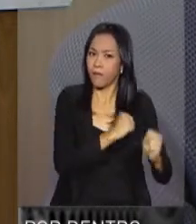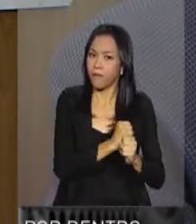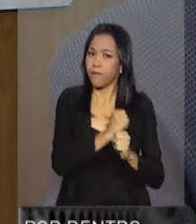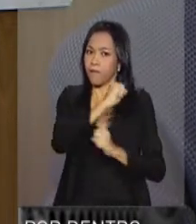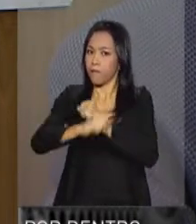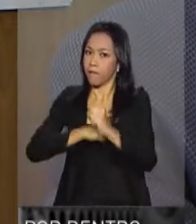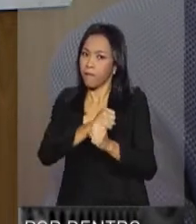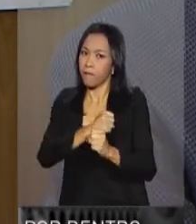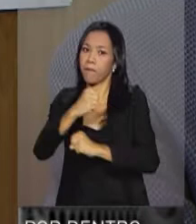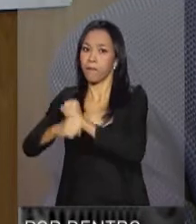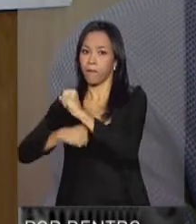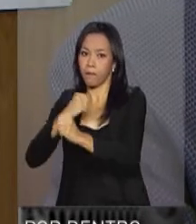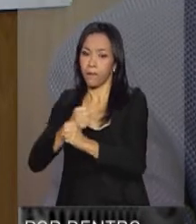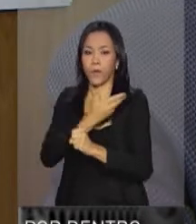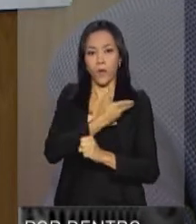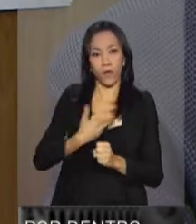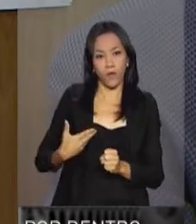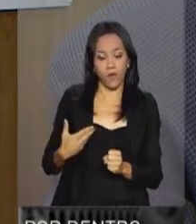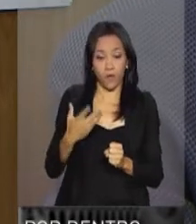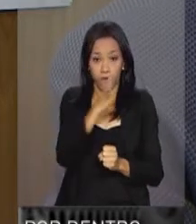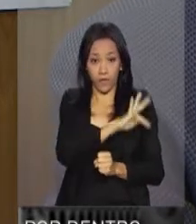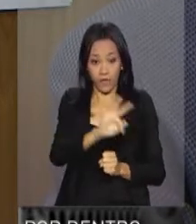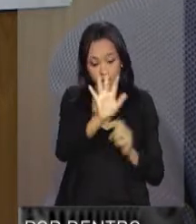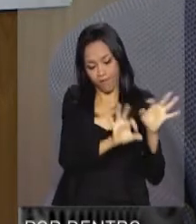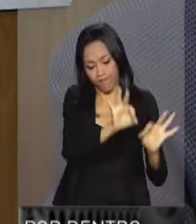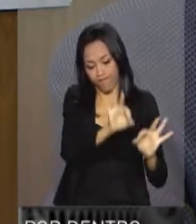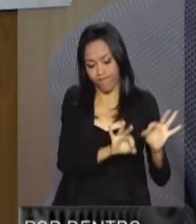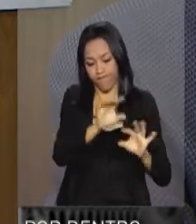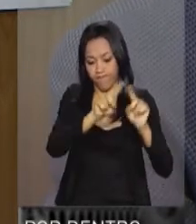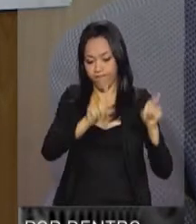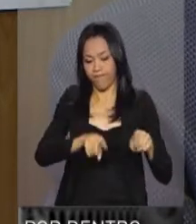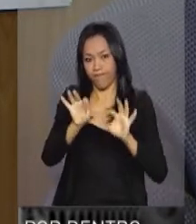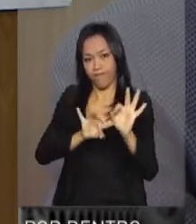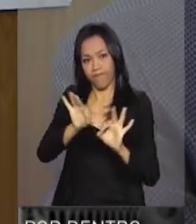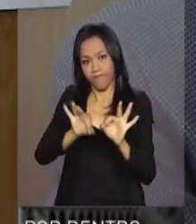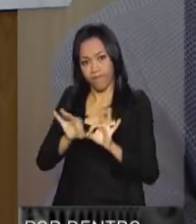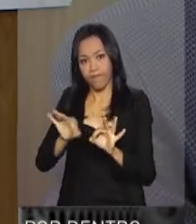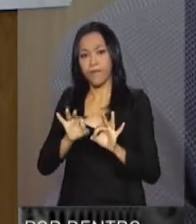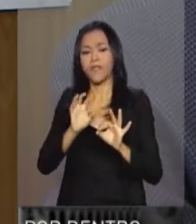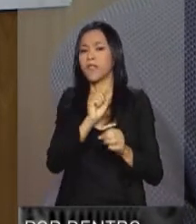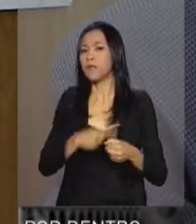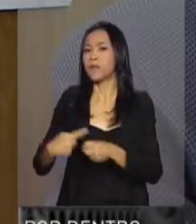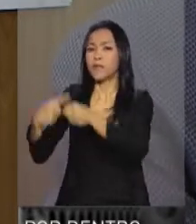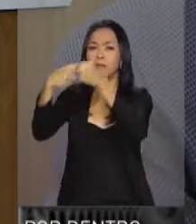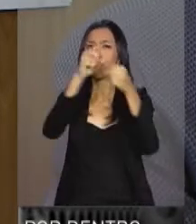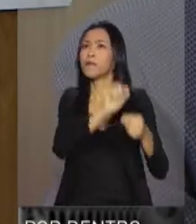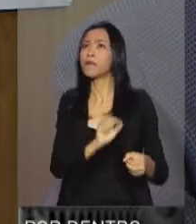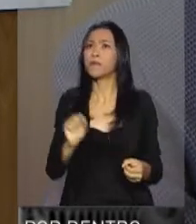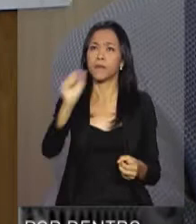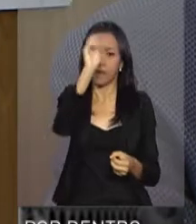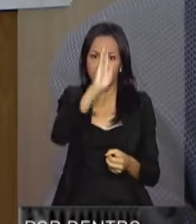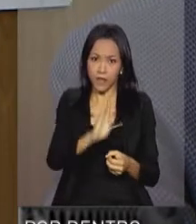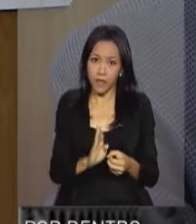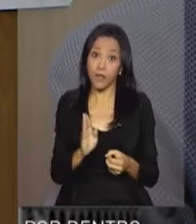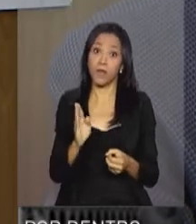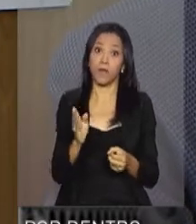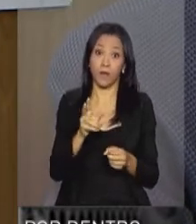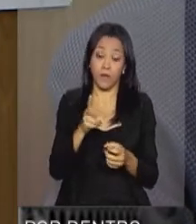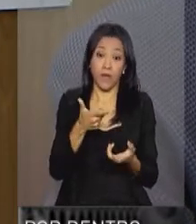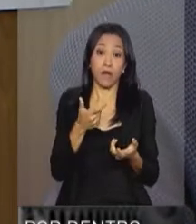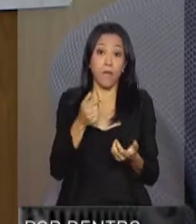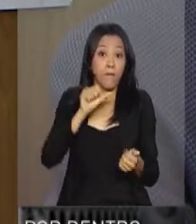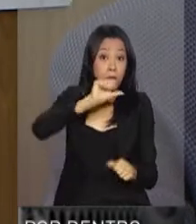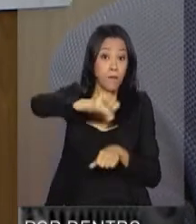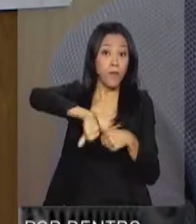federal promova a melhoria do saneamento em todos os municípios brasileiros e ainda faremos provavelmente a mudança da